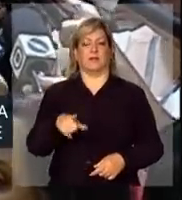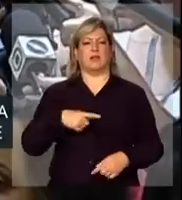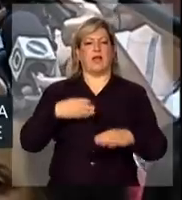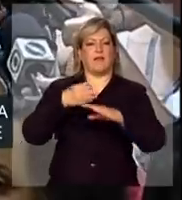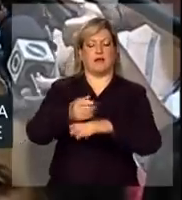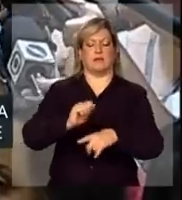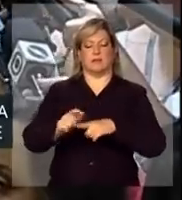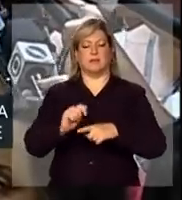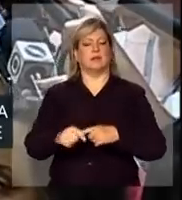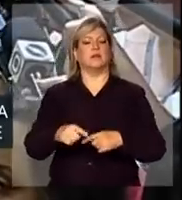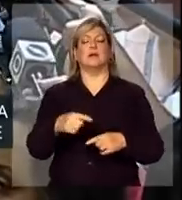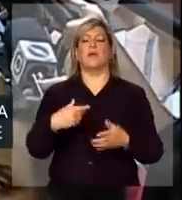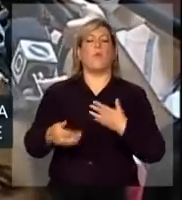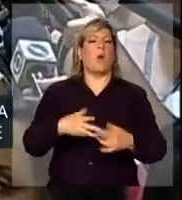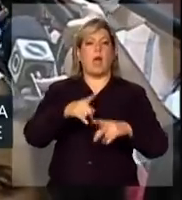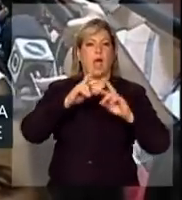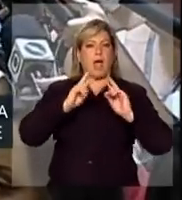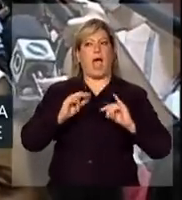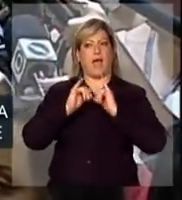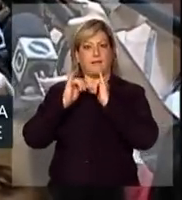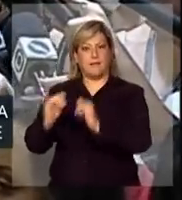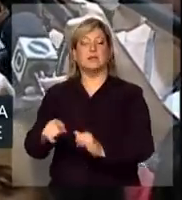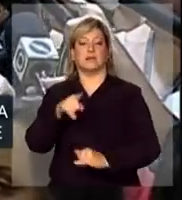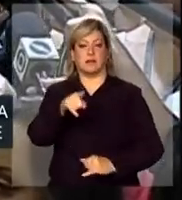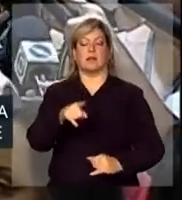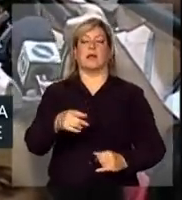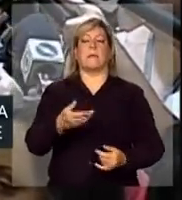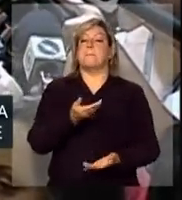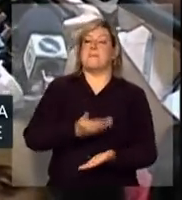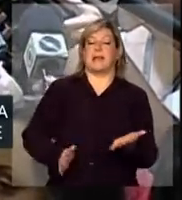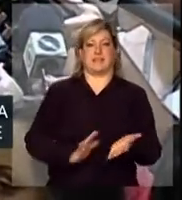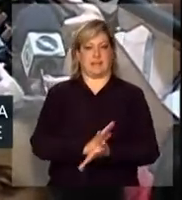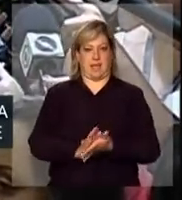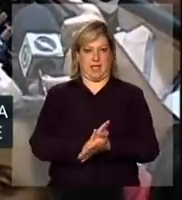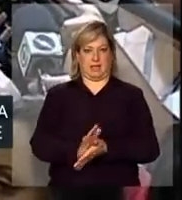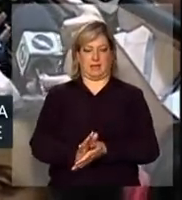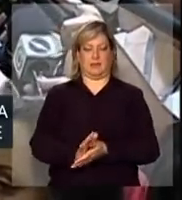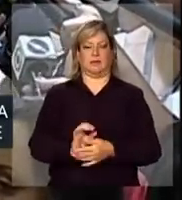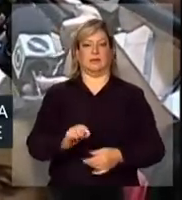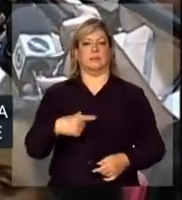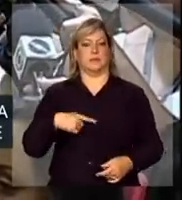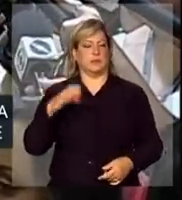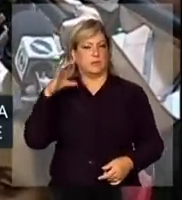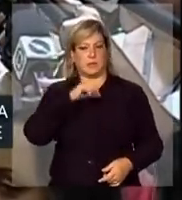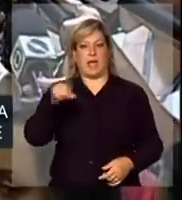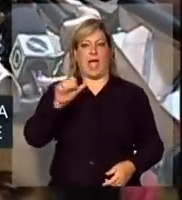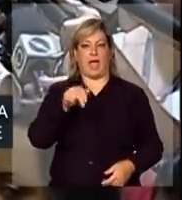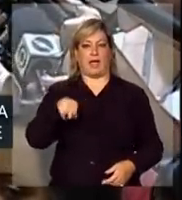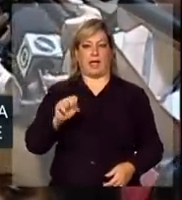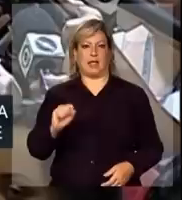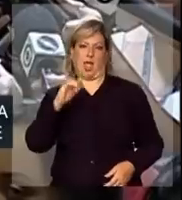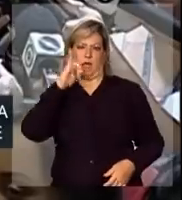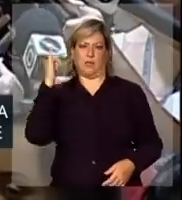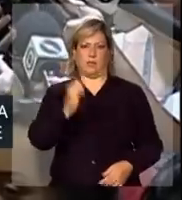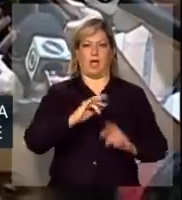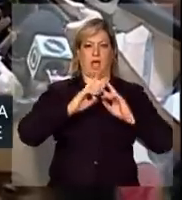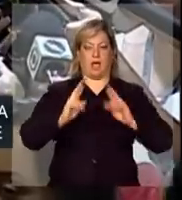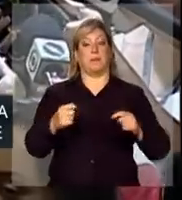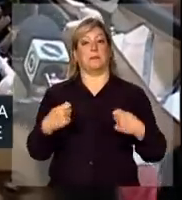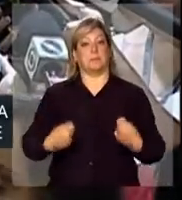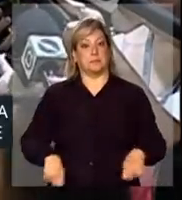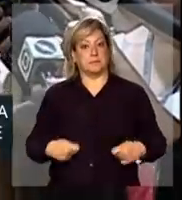rapidamente. Suspender o direito de venda não, a ação é imediata, mexe rapidamente nas operadoras de plano de saúde, por isso nós acreditamos que é uma